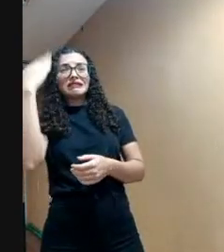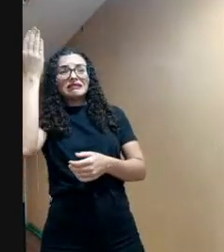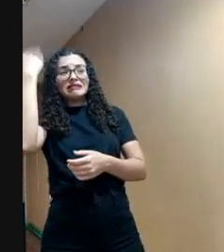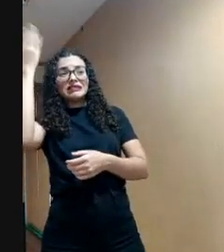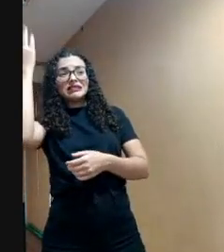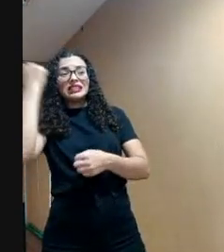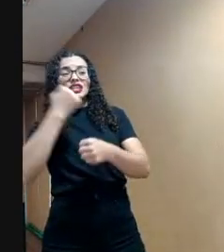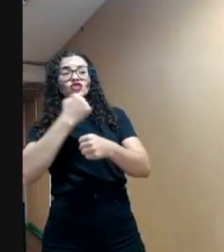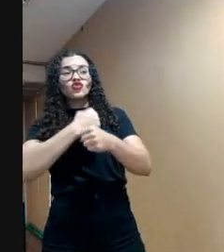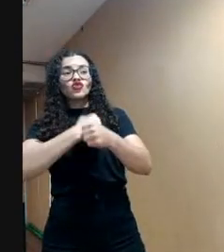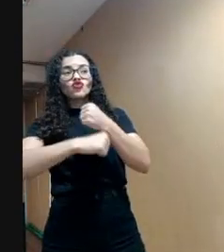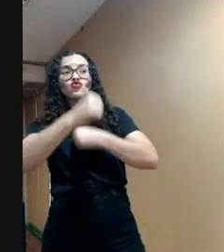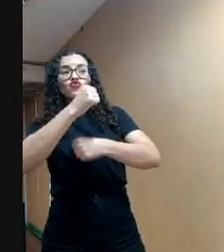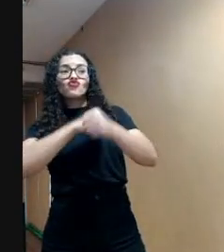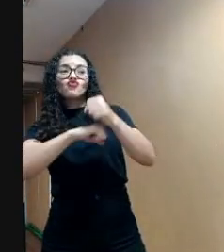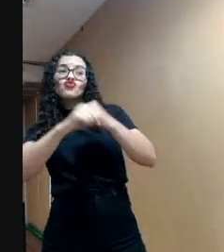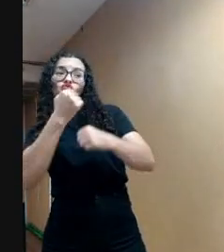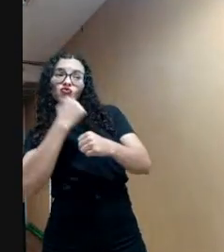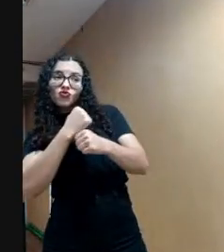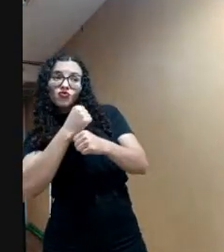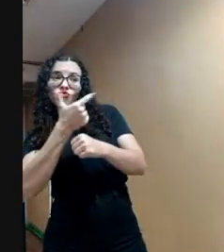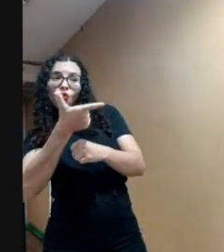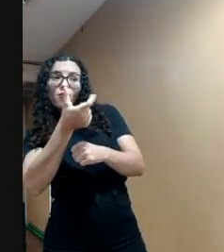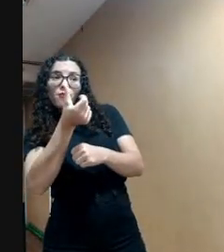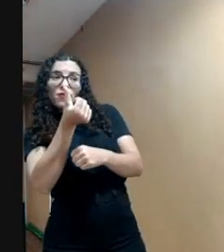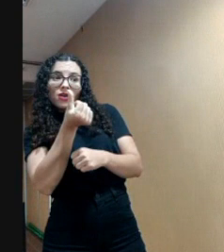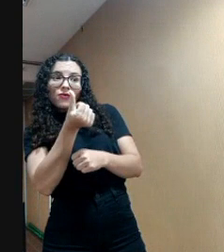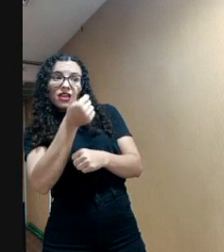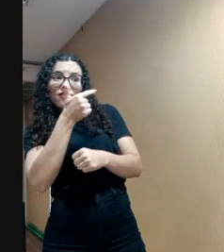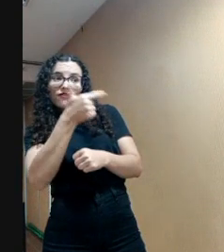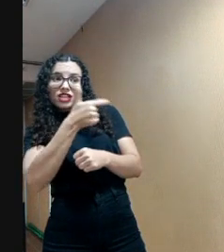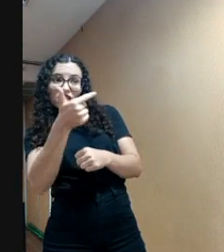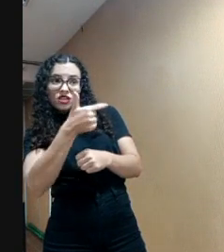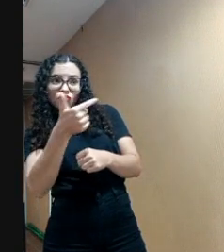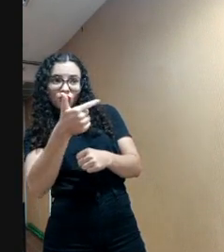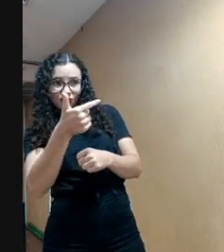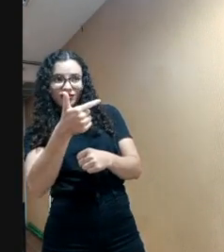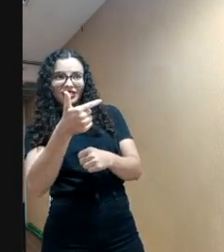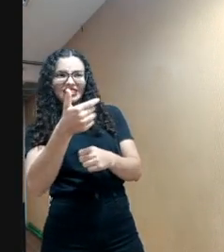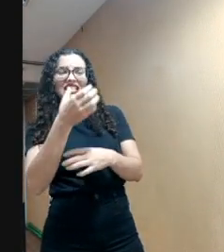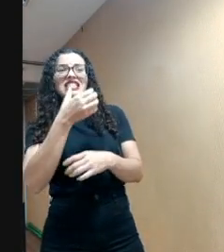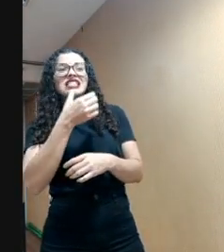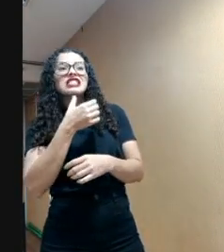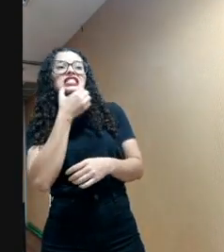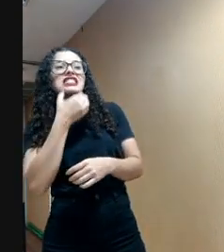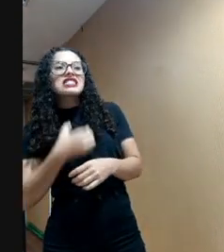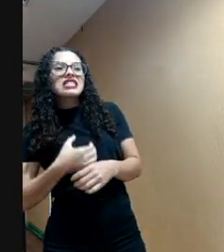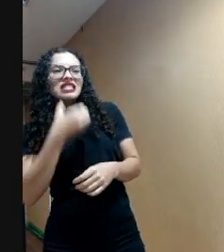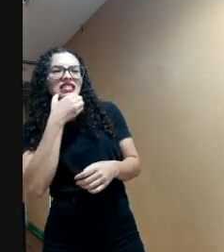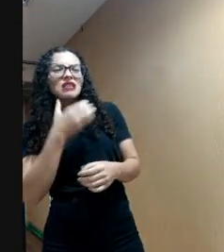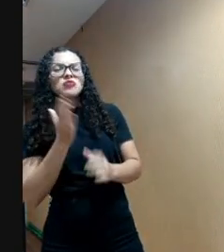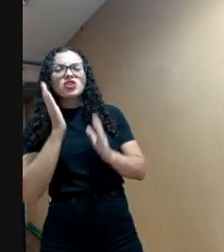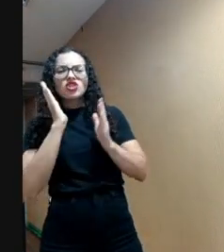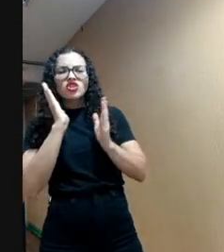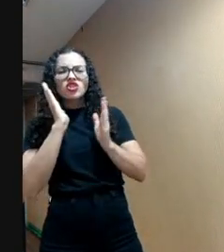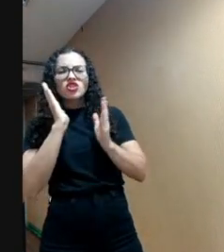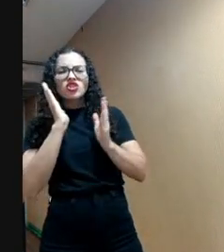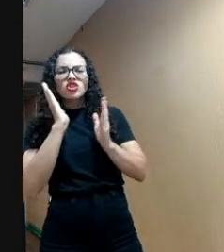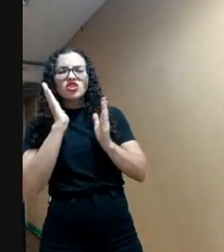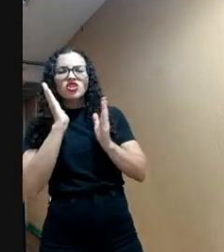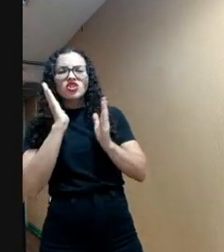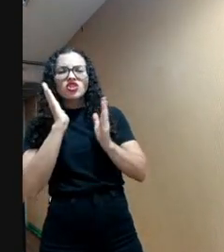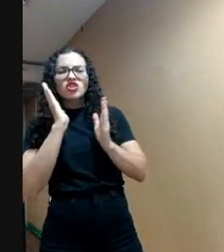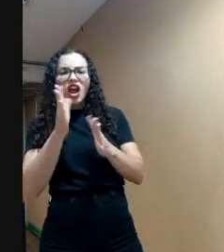ao longo de um ano, né? E aí, quando a gente conclui um EMIP, então a gente já começa a se reunir e pensar no evento